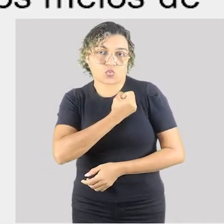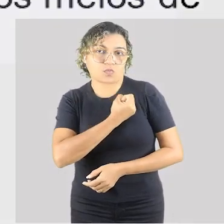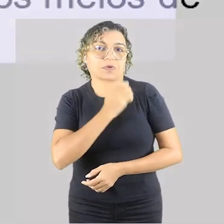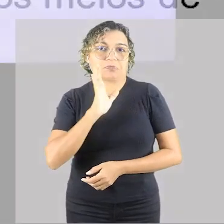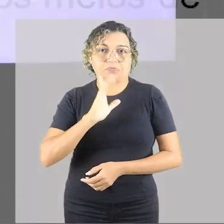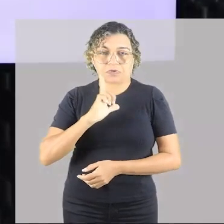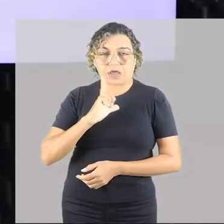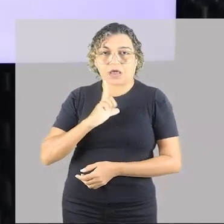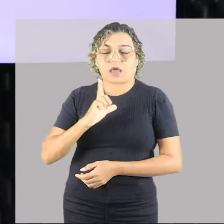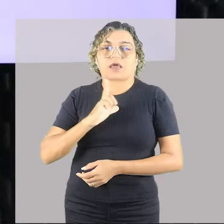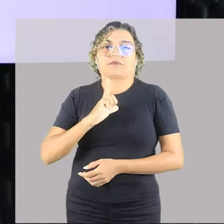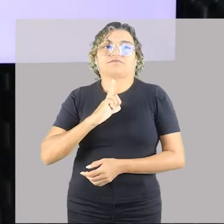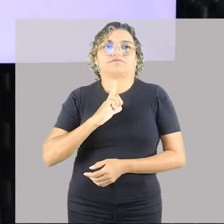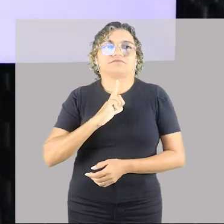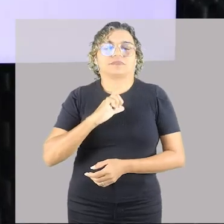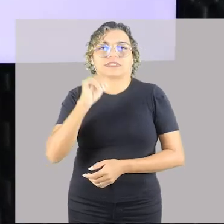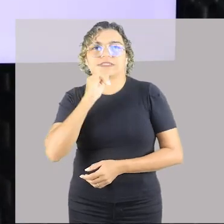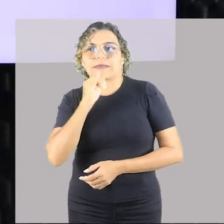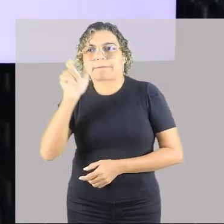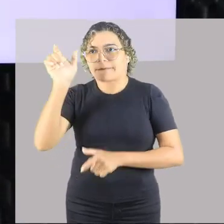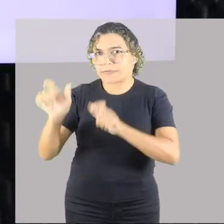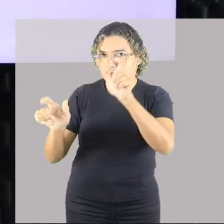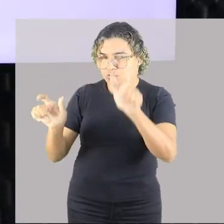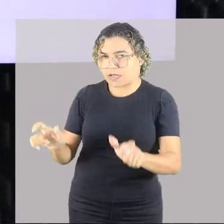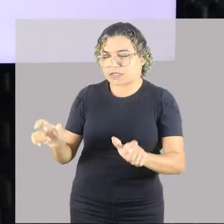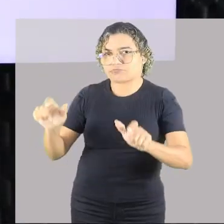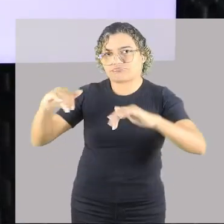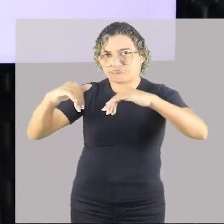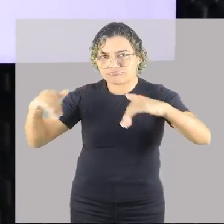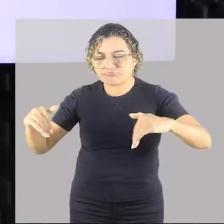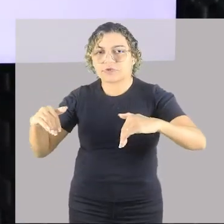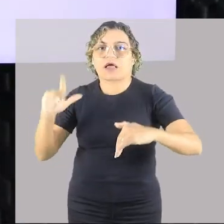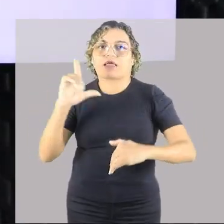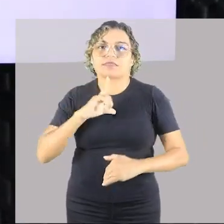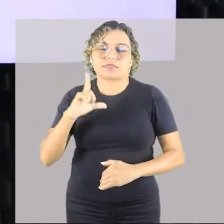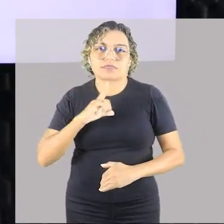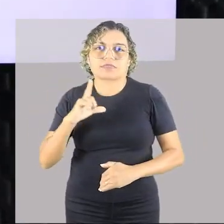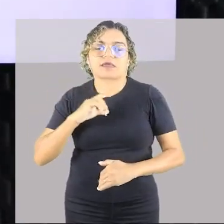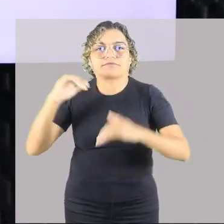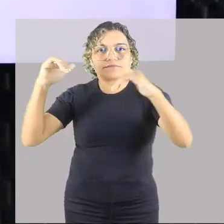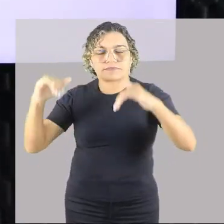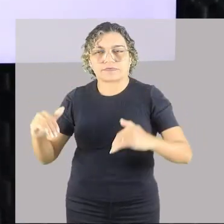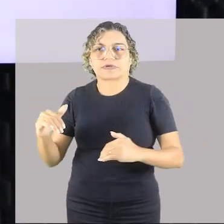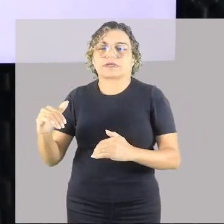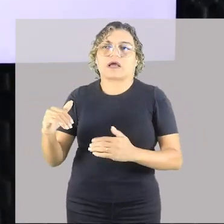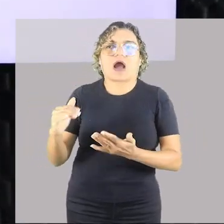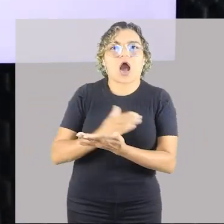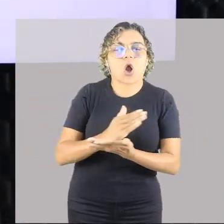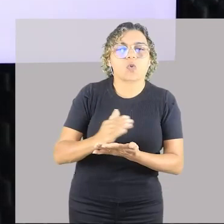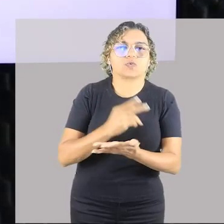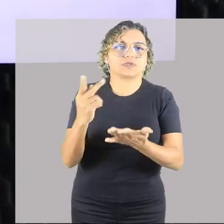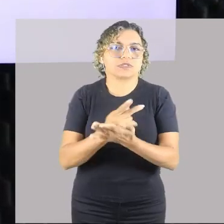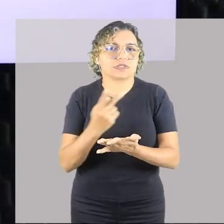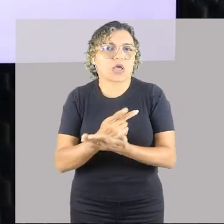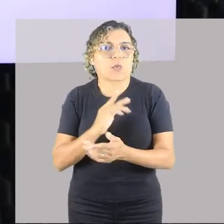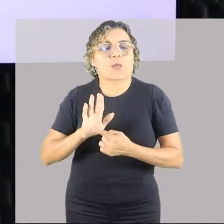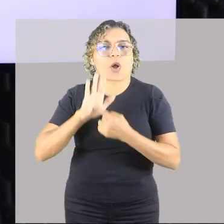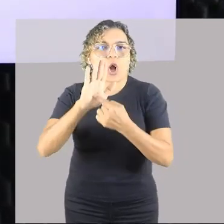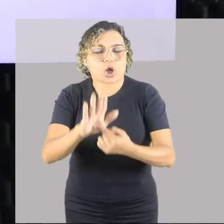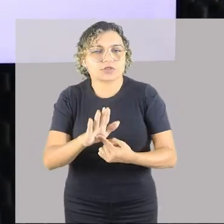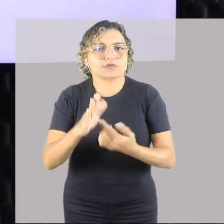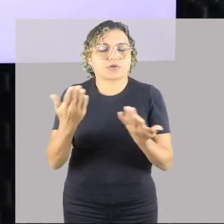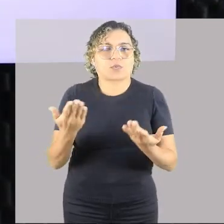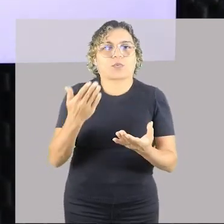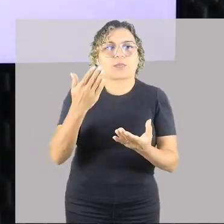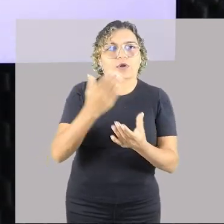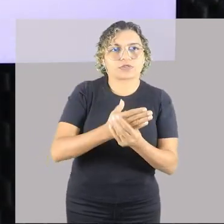tem numeração, já tem partes, já tem dispositivos que configuram os possíveis ilícitos. O processo pode